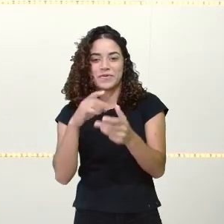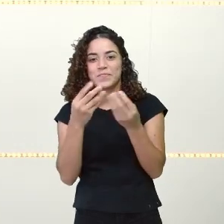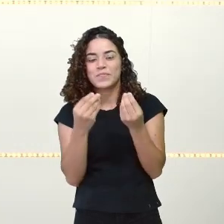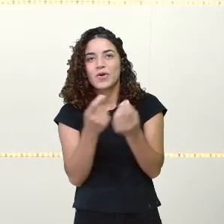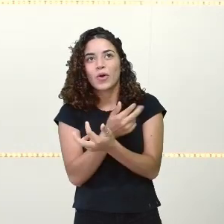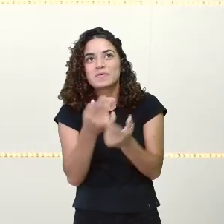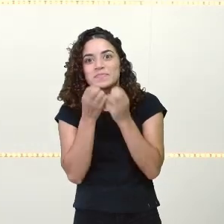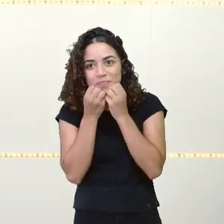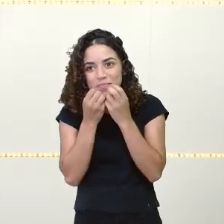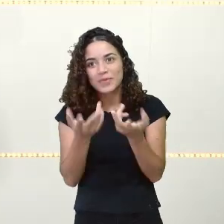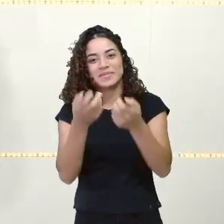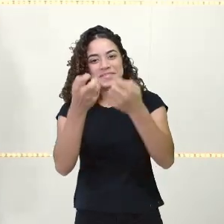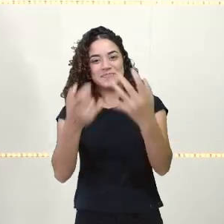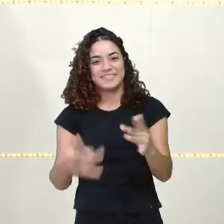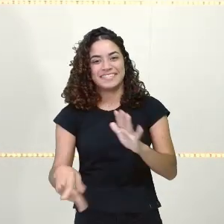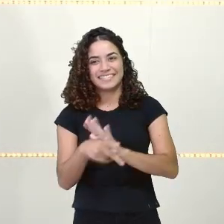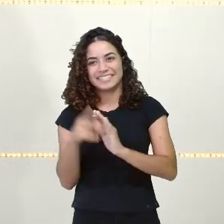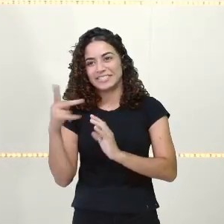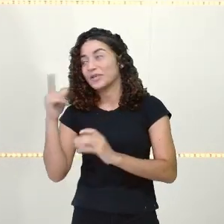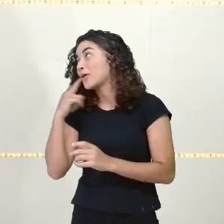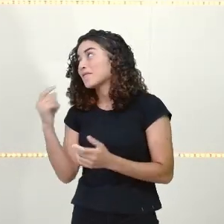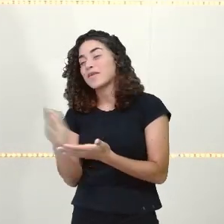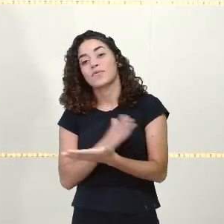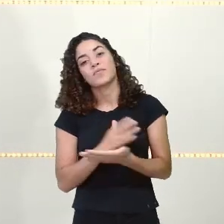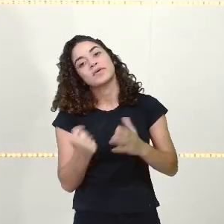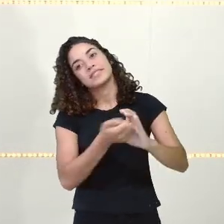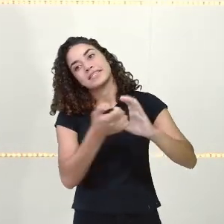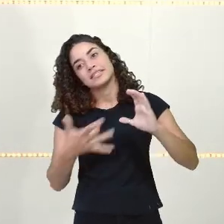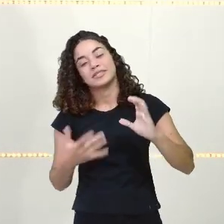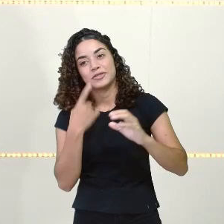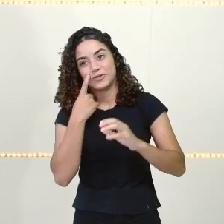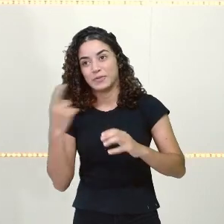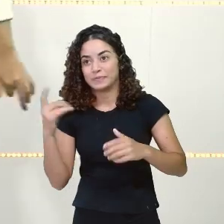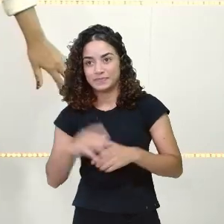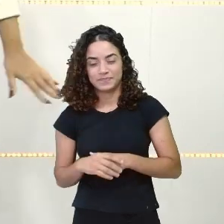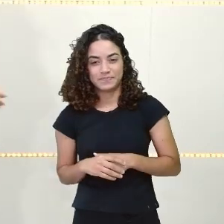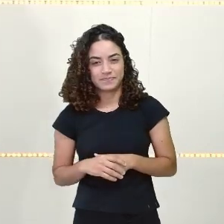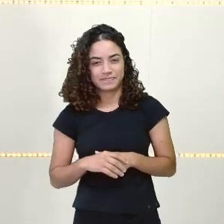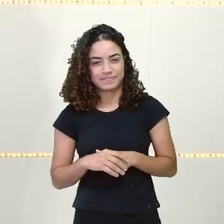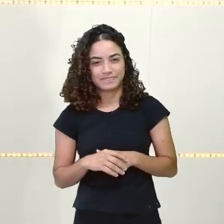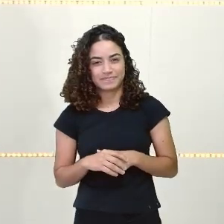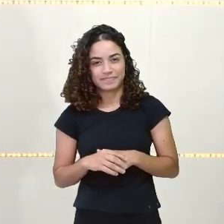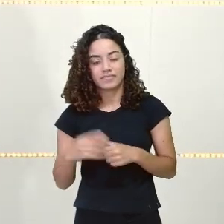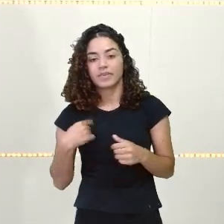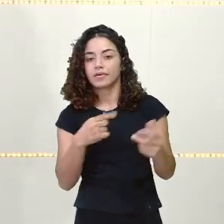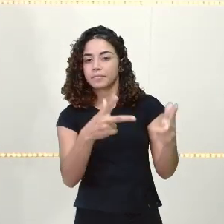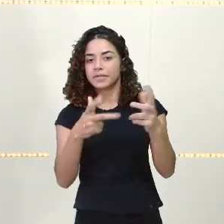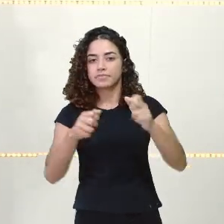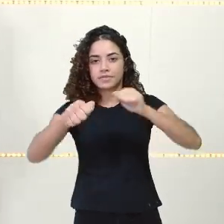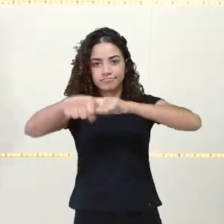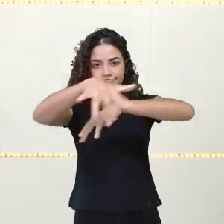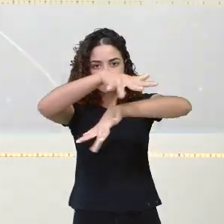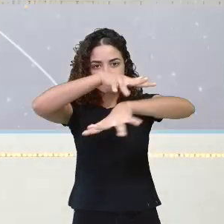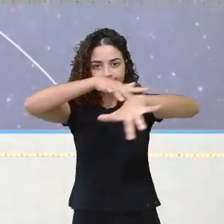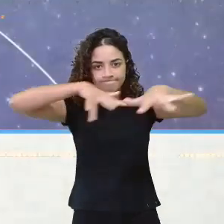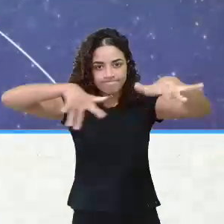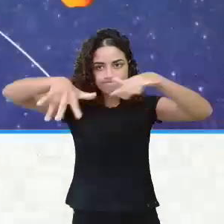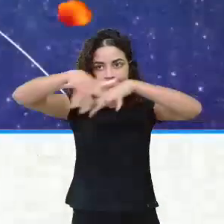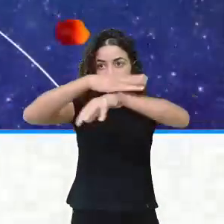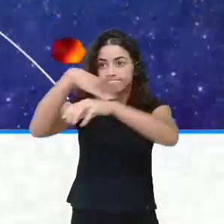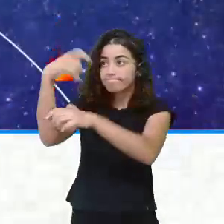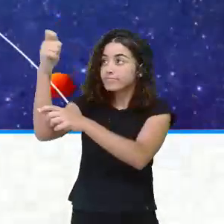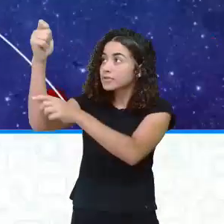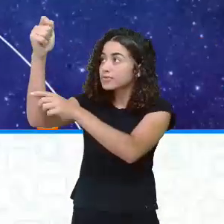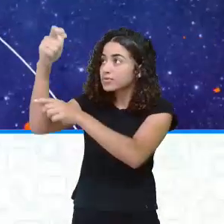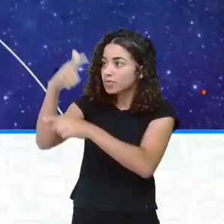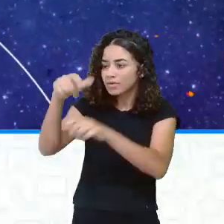nosso planeta, né? Então, vamos lembrar algumas características? Olha só, aqui a gente está vendo o sistema solar. Por que